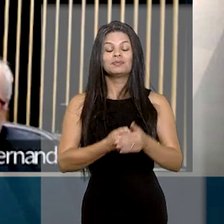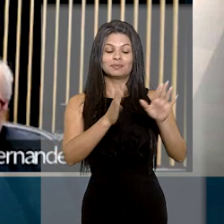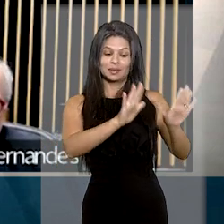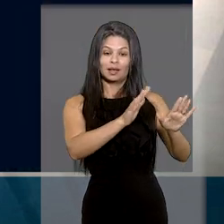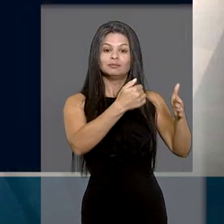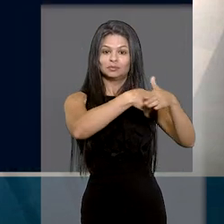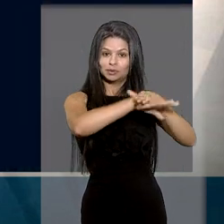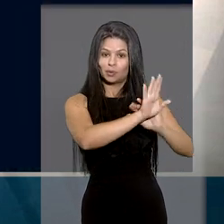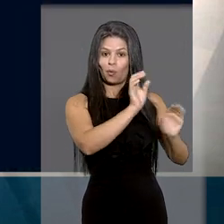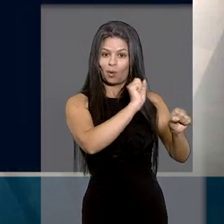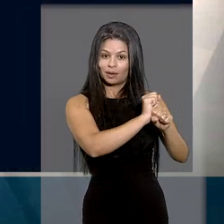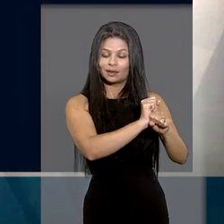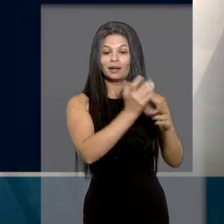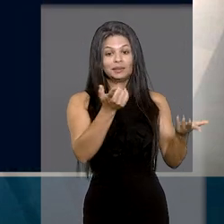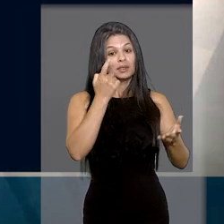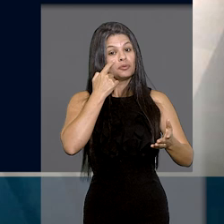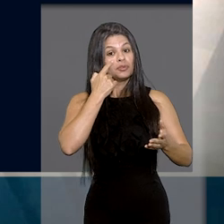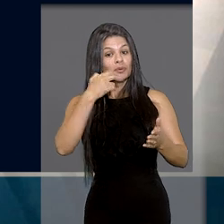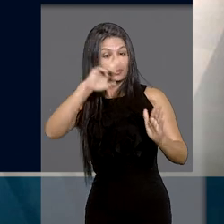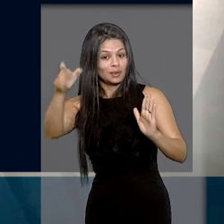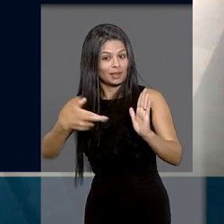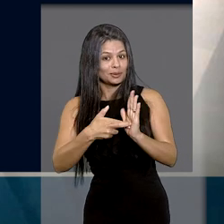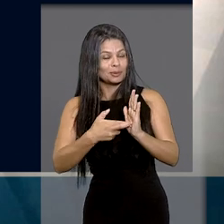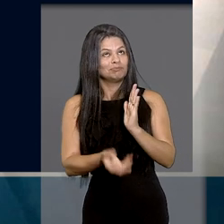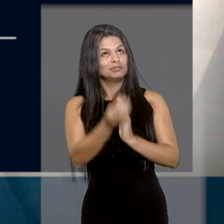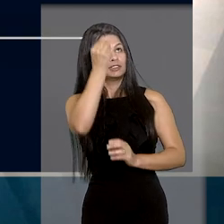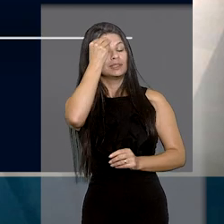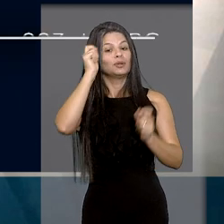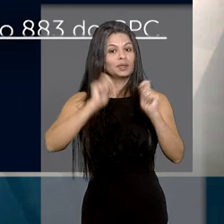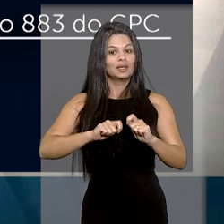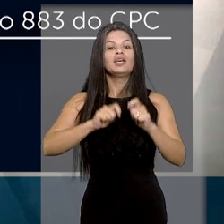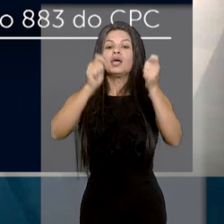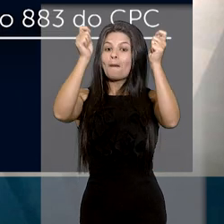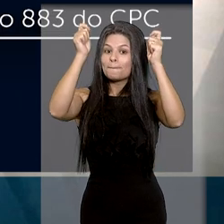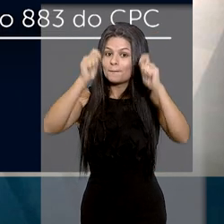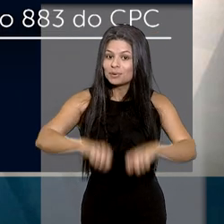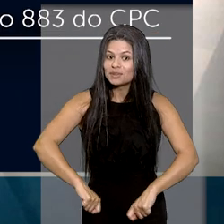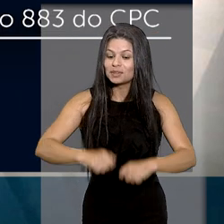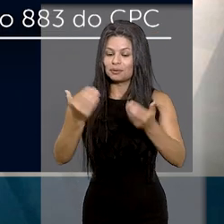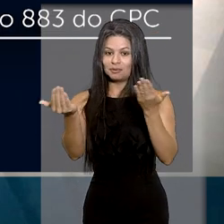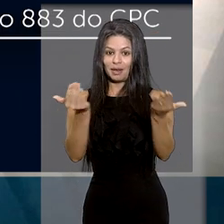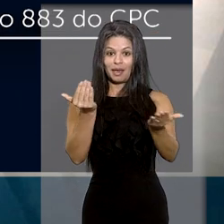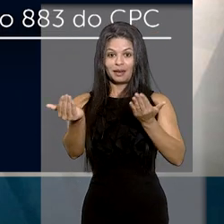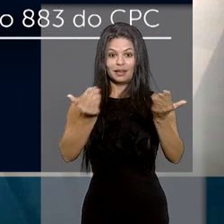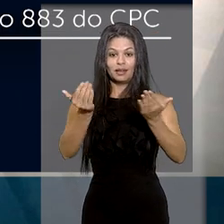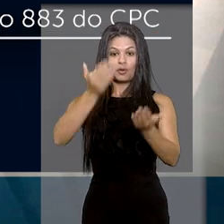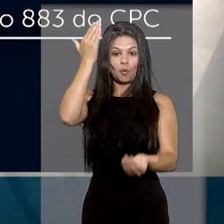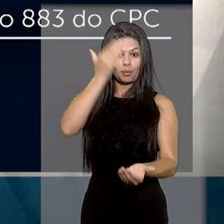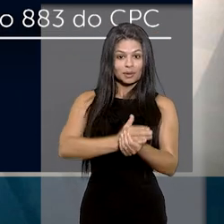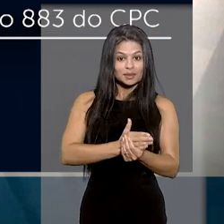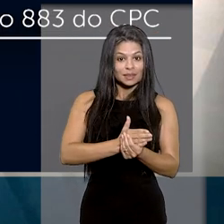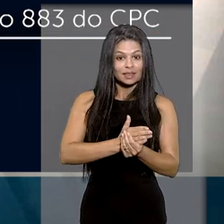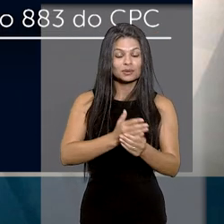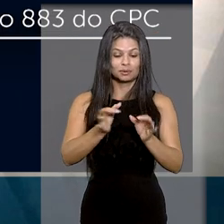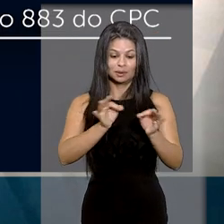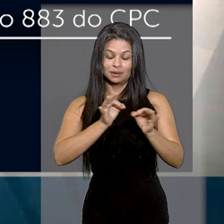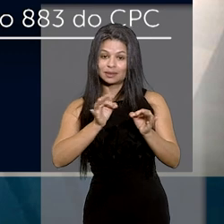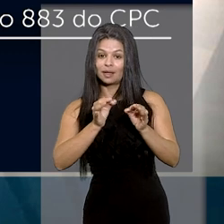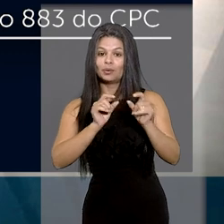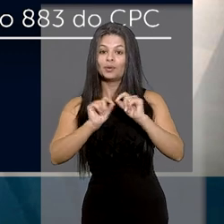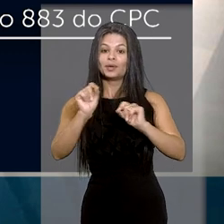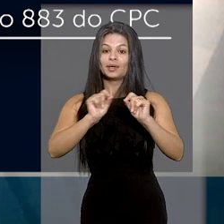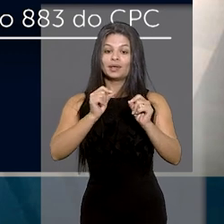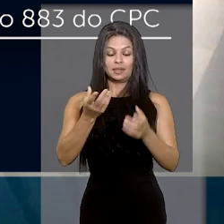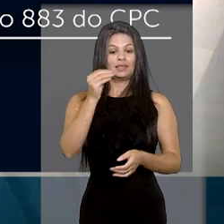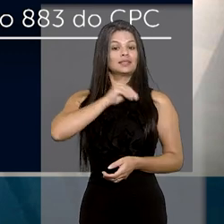empenhorabilidade dessa forma o relator entendeu que é possível a relativização do Código de Processo Civil para se autorizar a